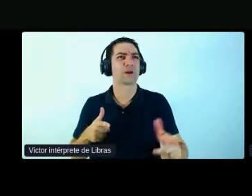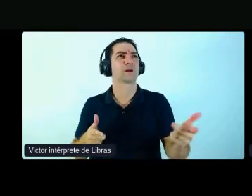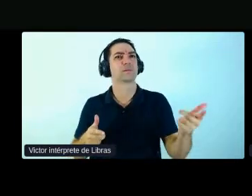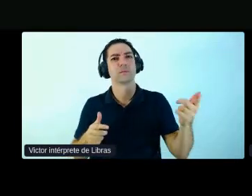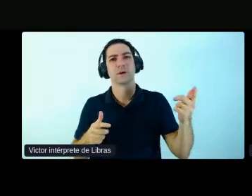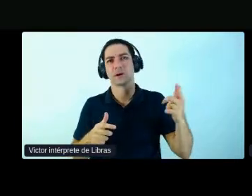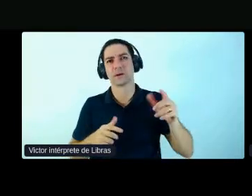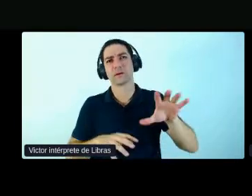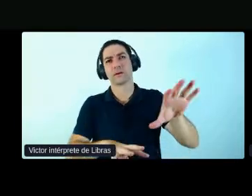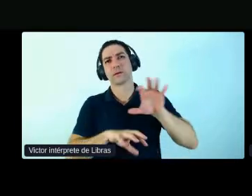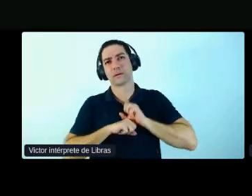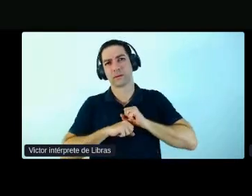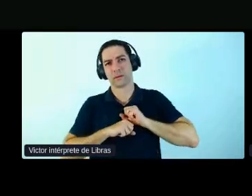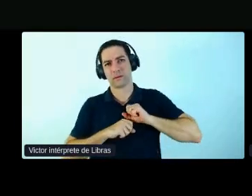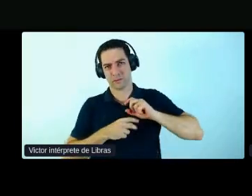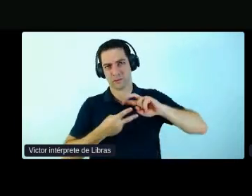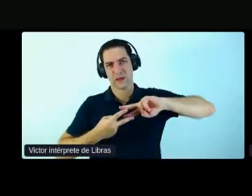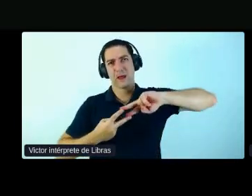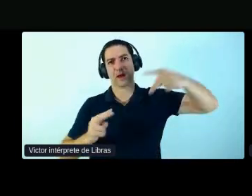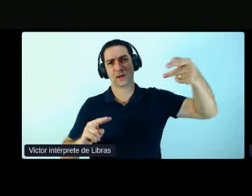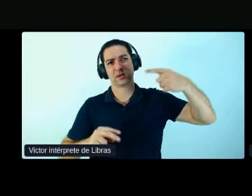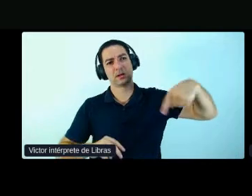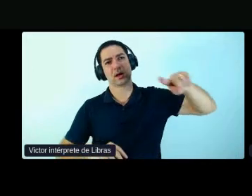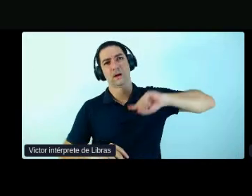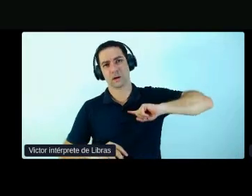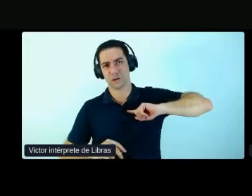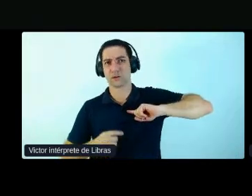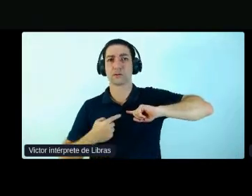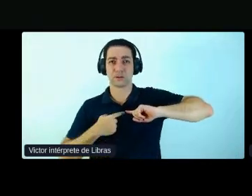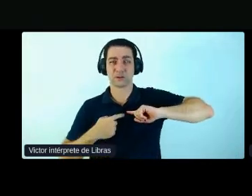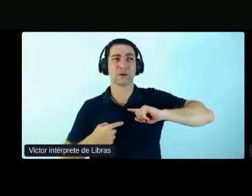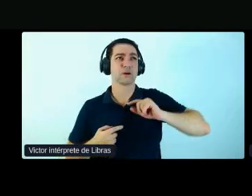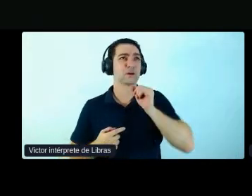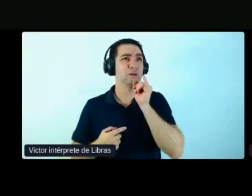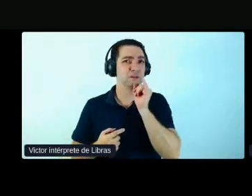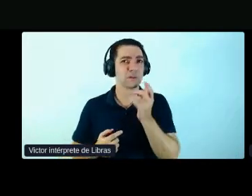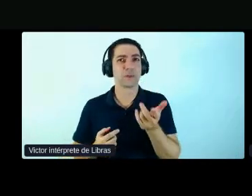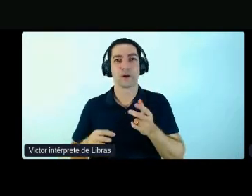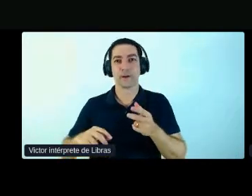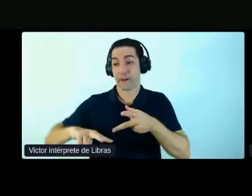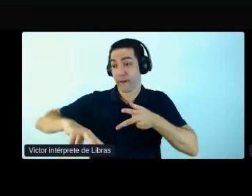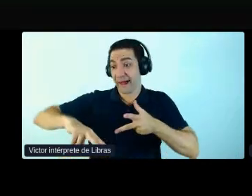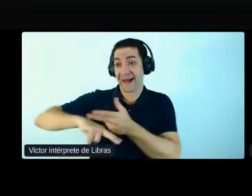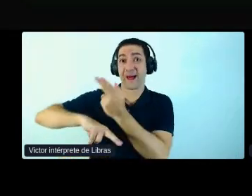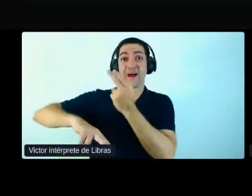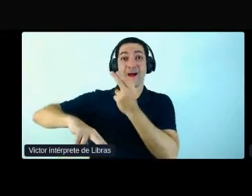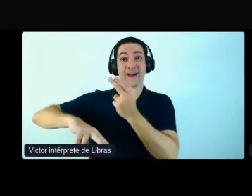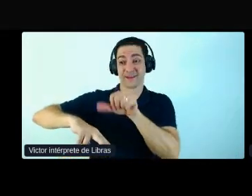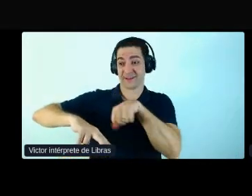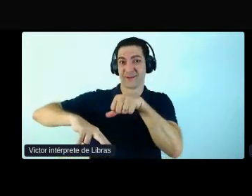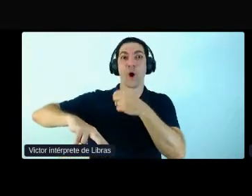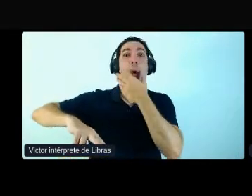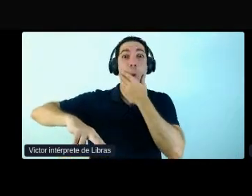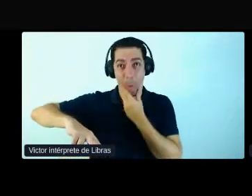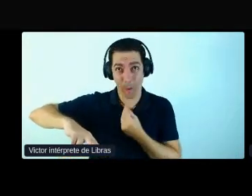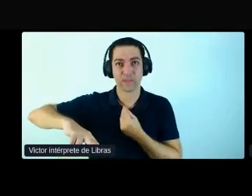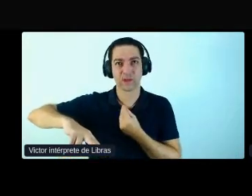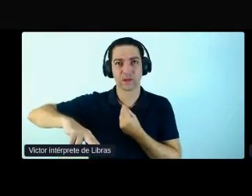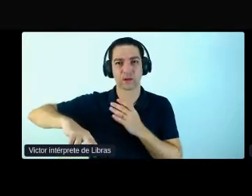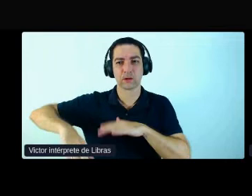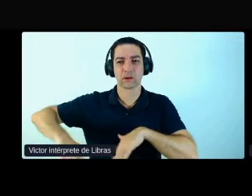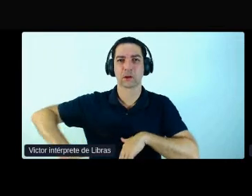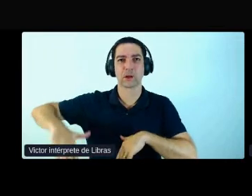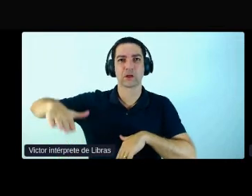uma adequação para o sexo masculino, depois se entende como gênero, como mulher, né? Então,